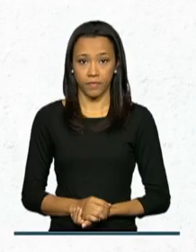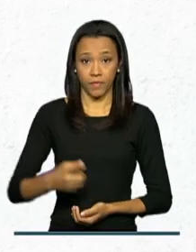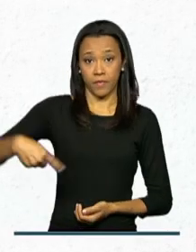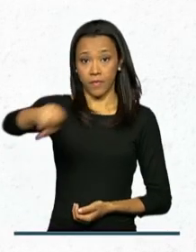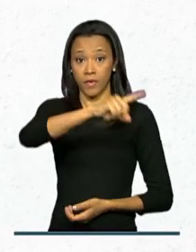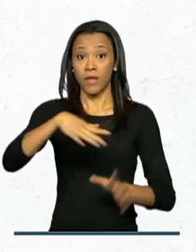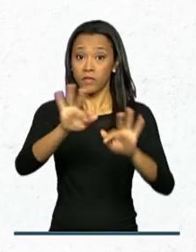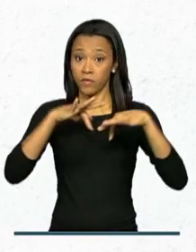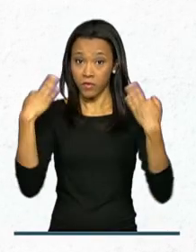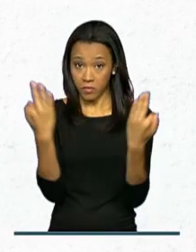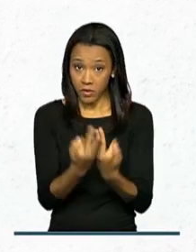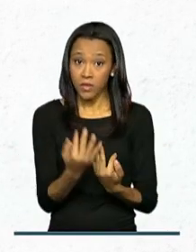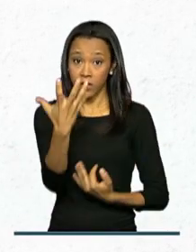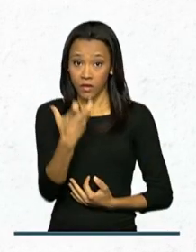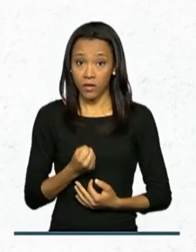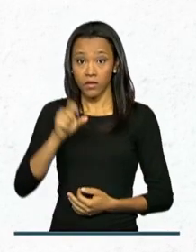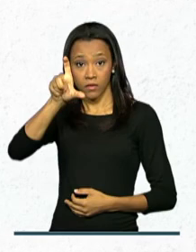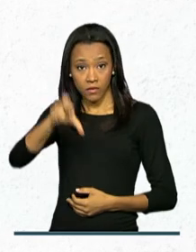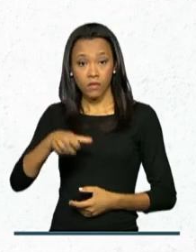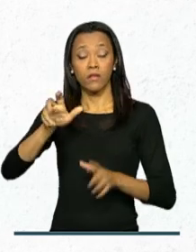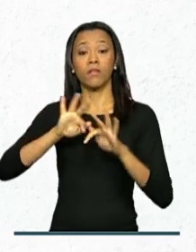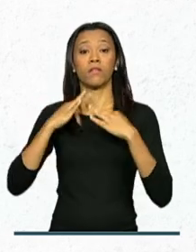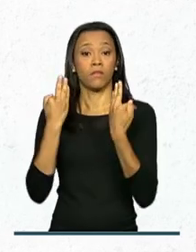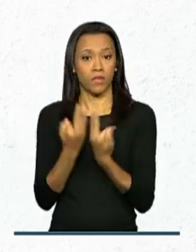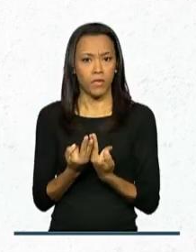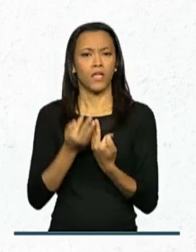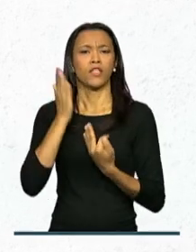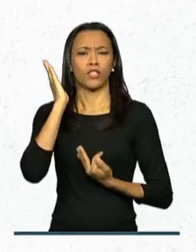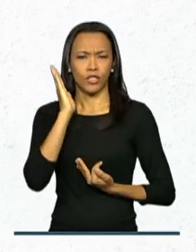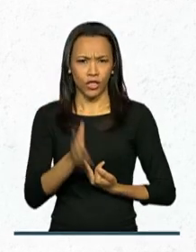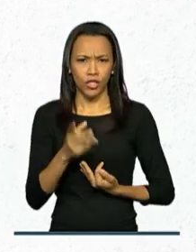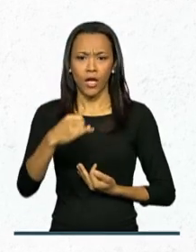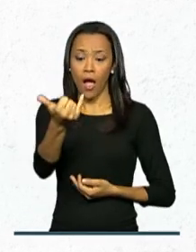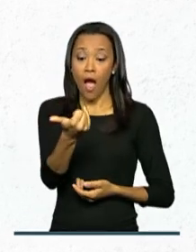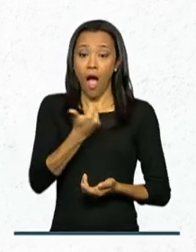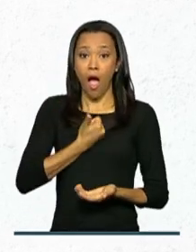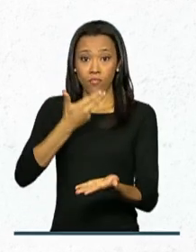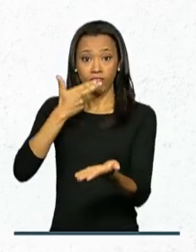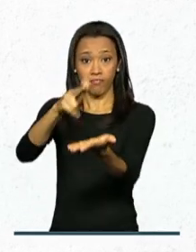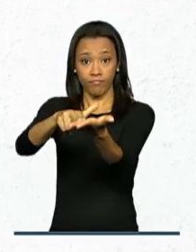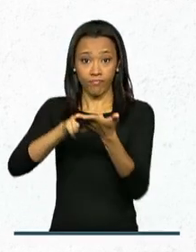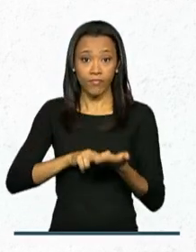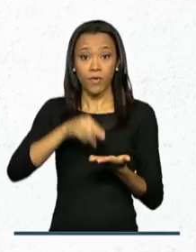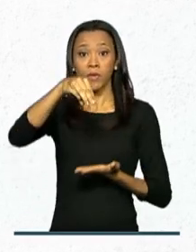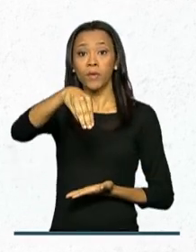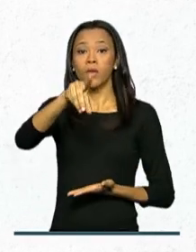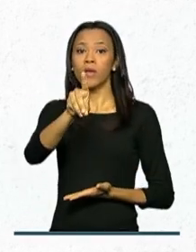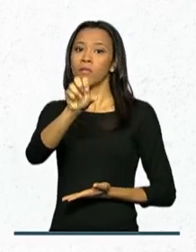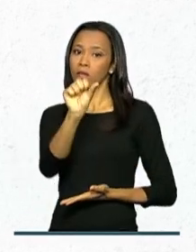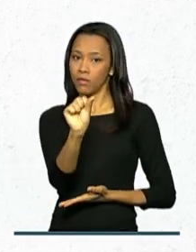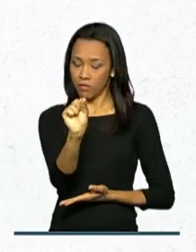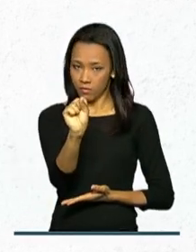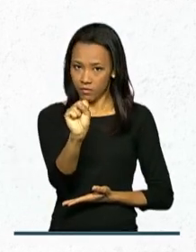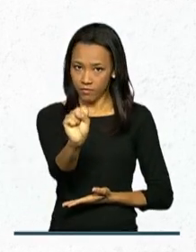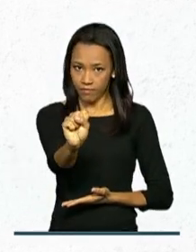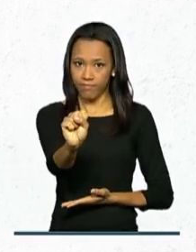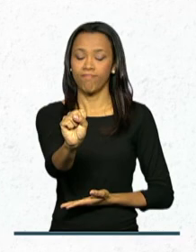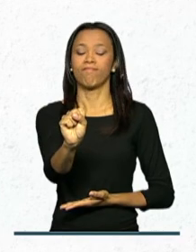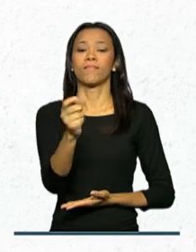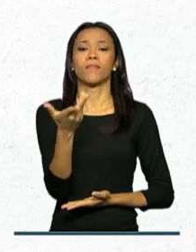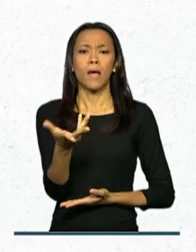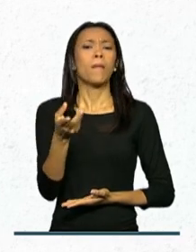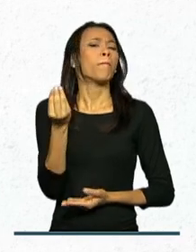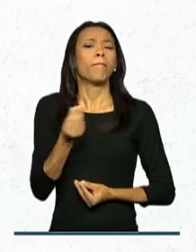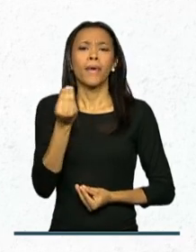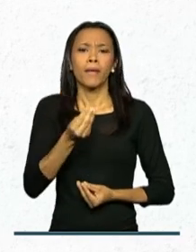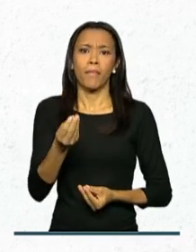As famílias beneficiárias do programa Bolsa Família, que receberam notificação do Ministério do Desenvolvimento Social e Combate à Fome